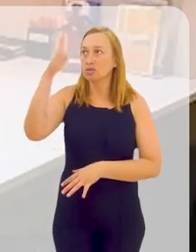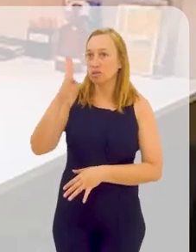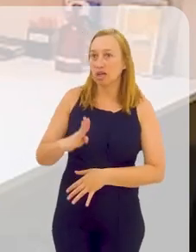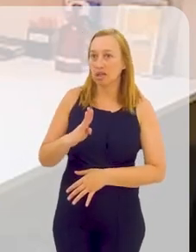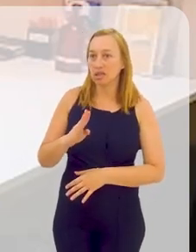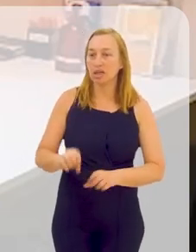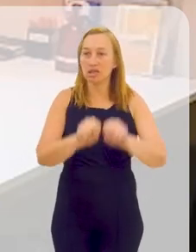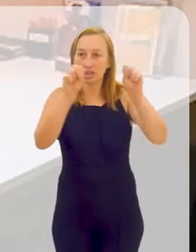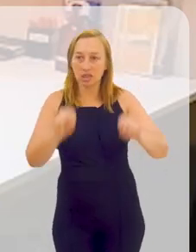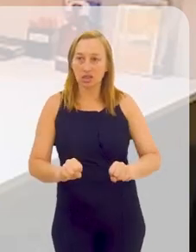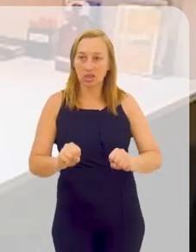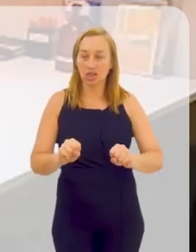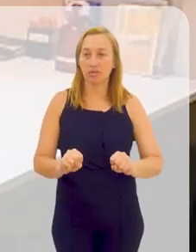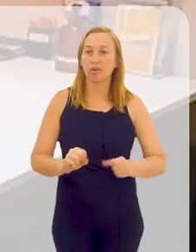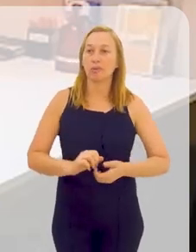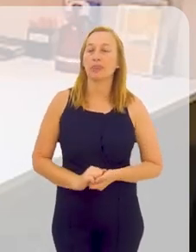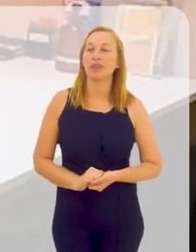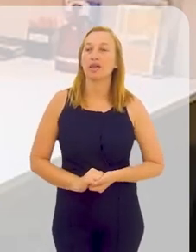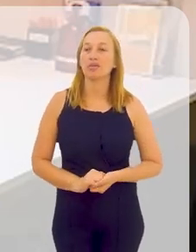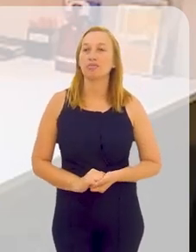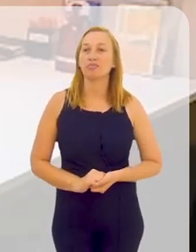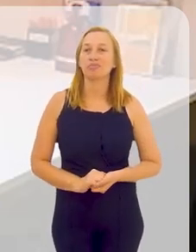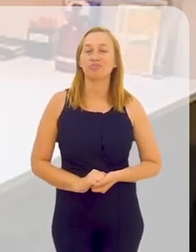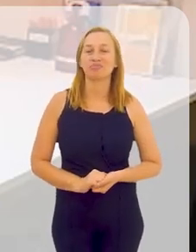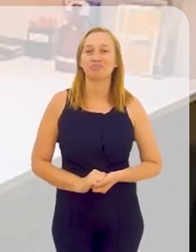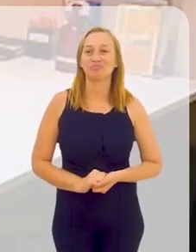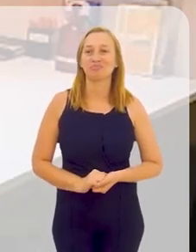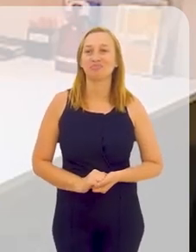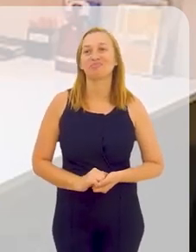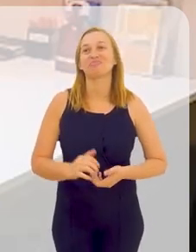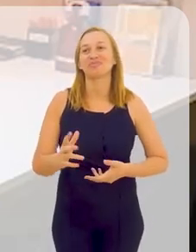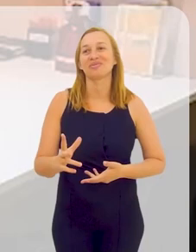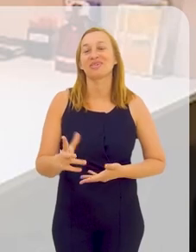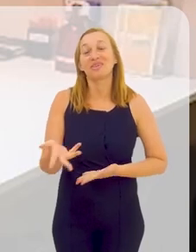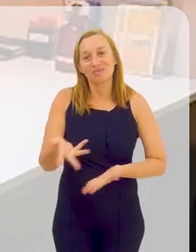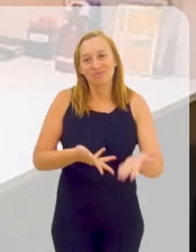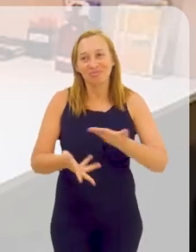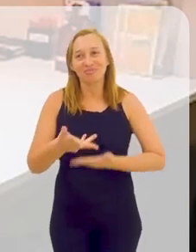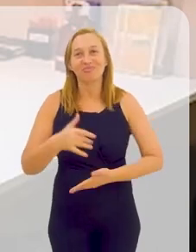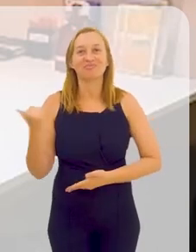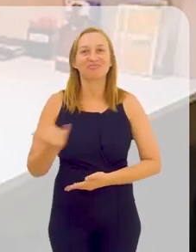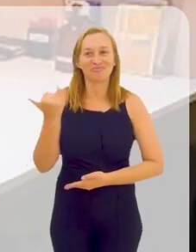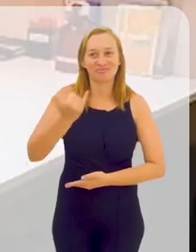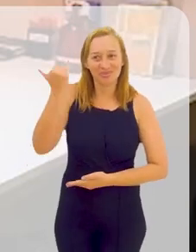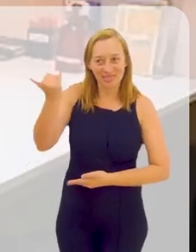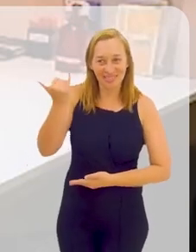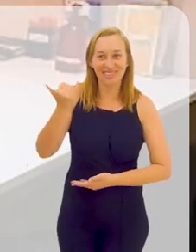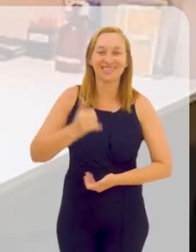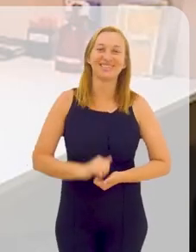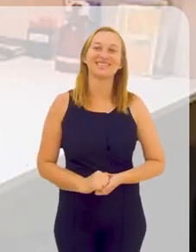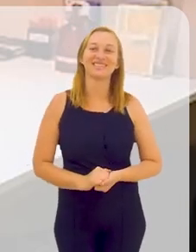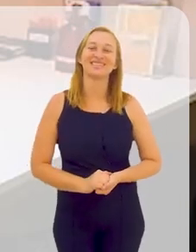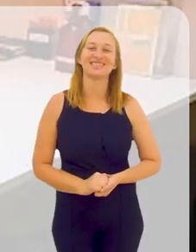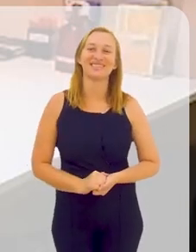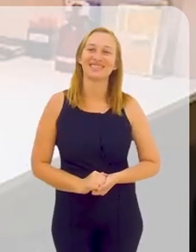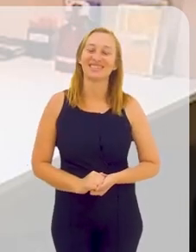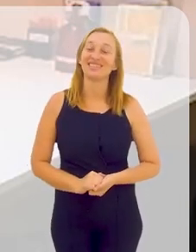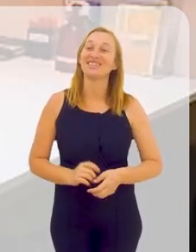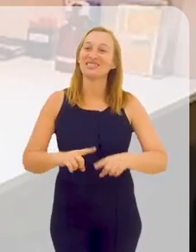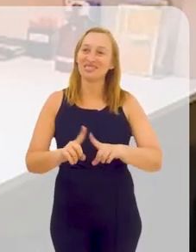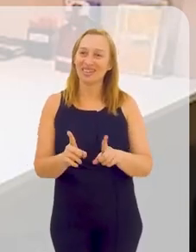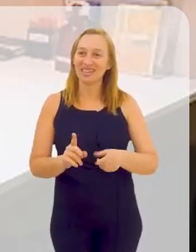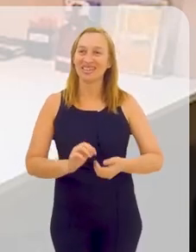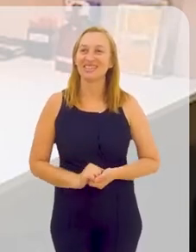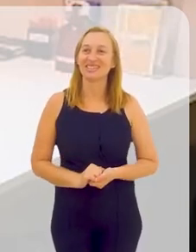no Brasil em de geração própria então é uma participação importante nono estado no